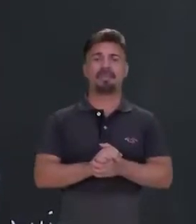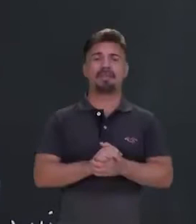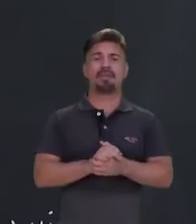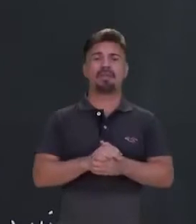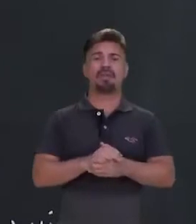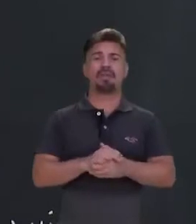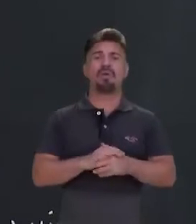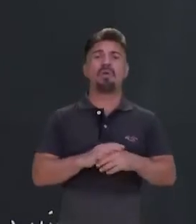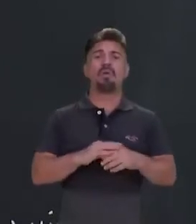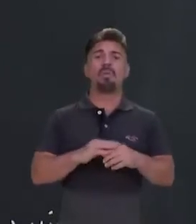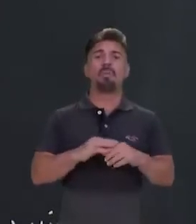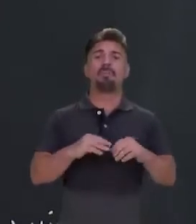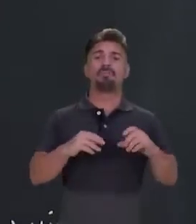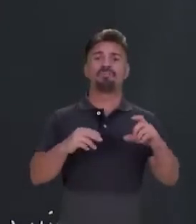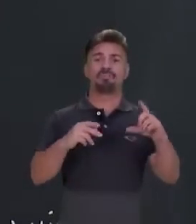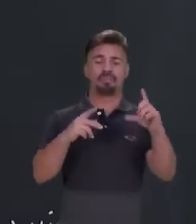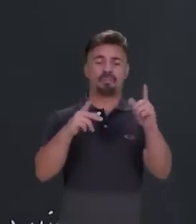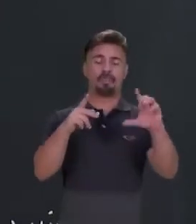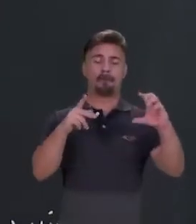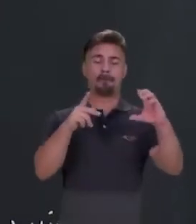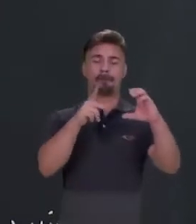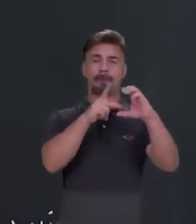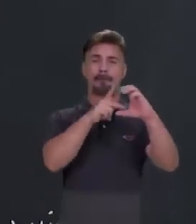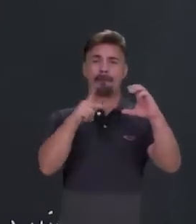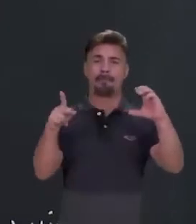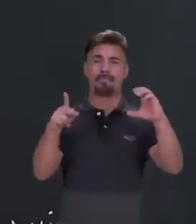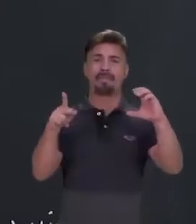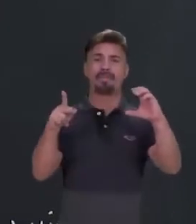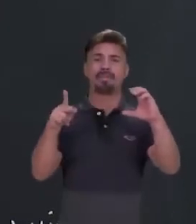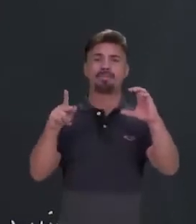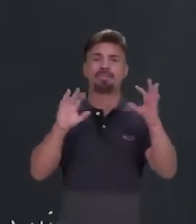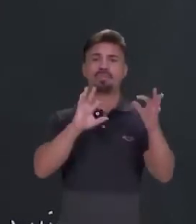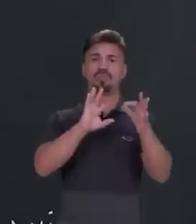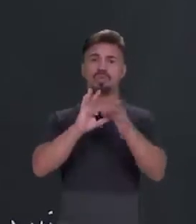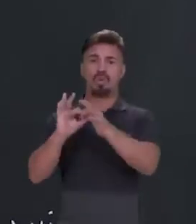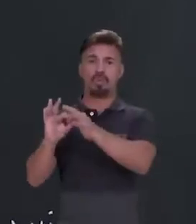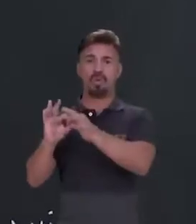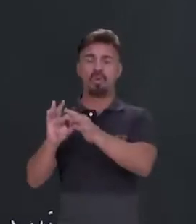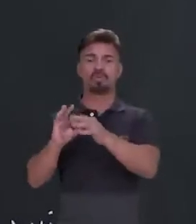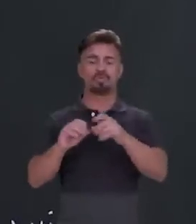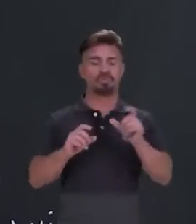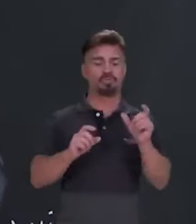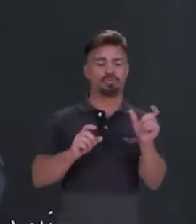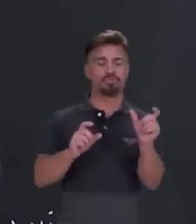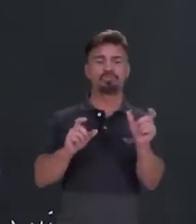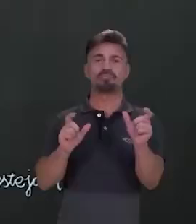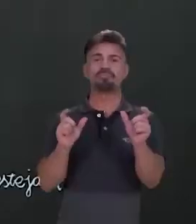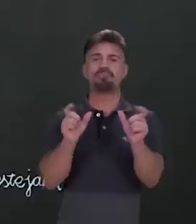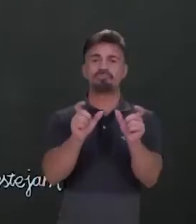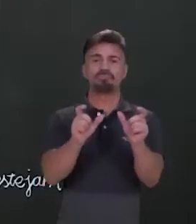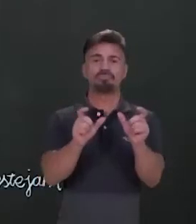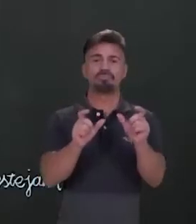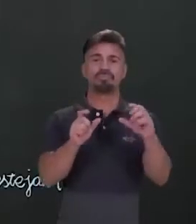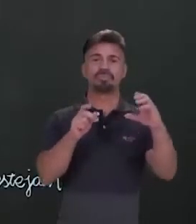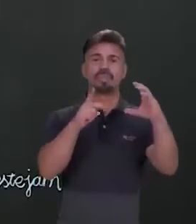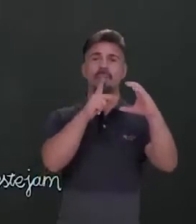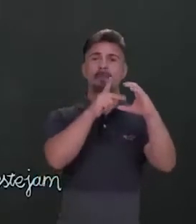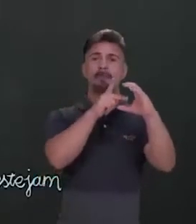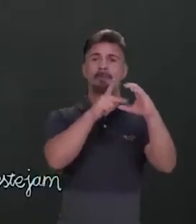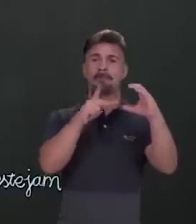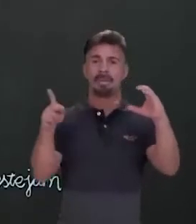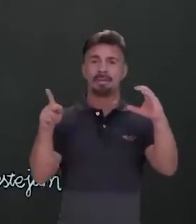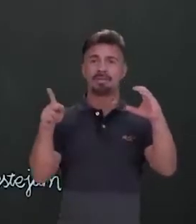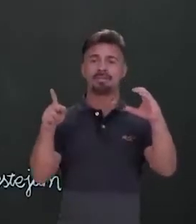O período composto por subordinação tem esse nome porque ele é formado por mais de uma oração. O período composto, um